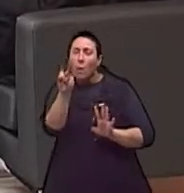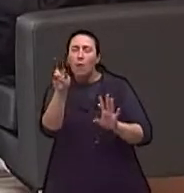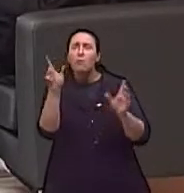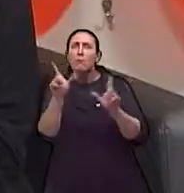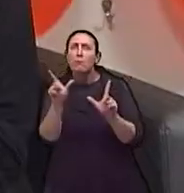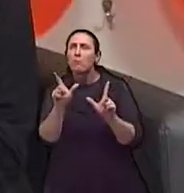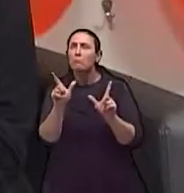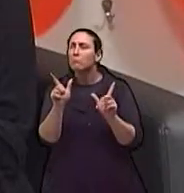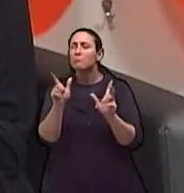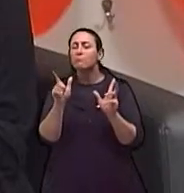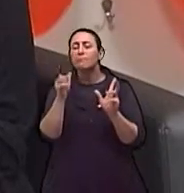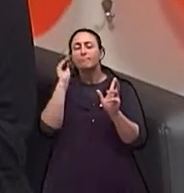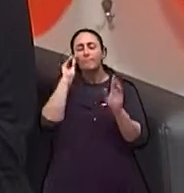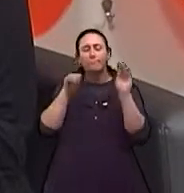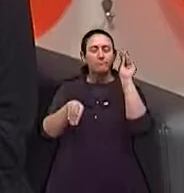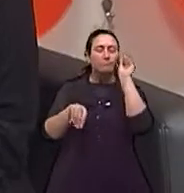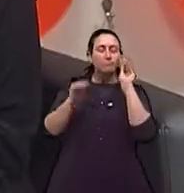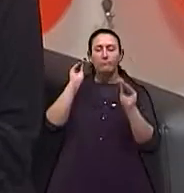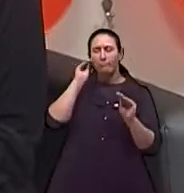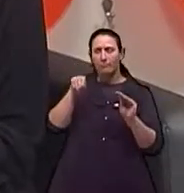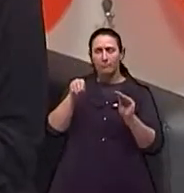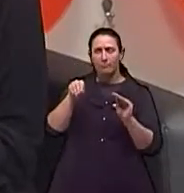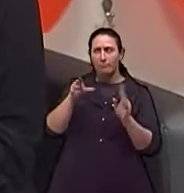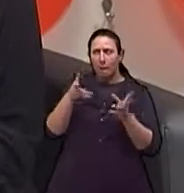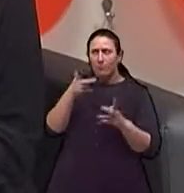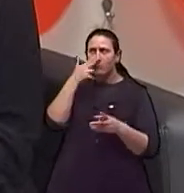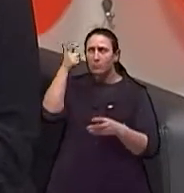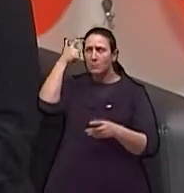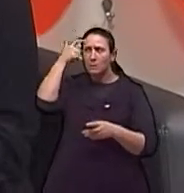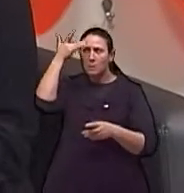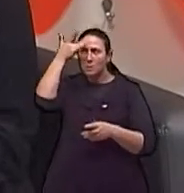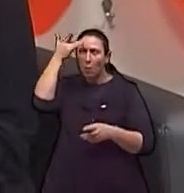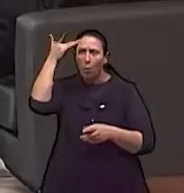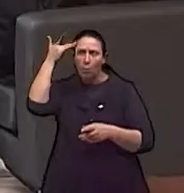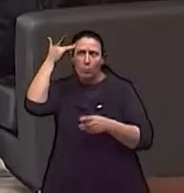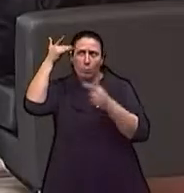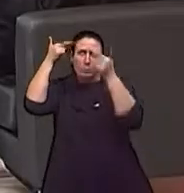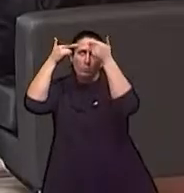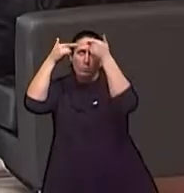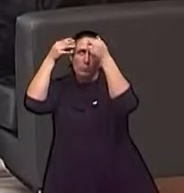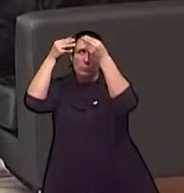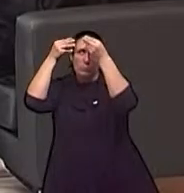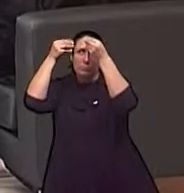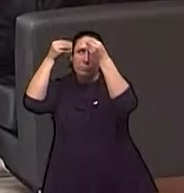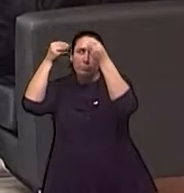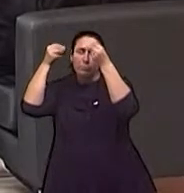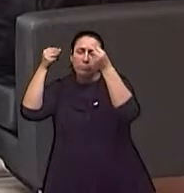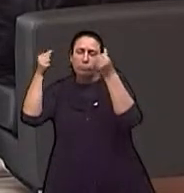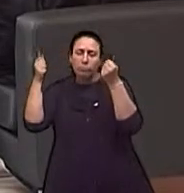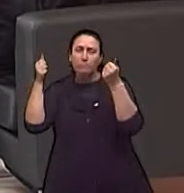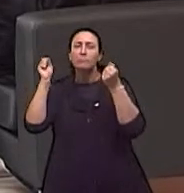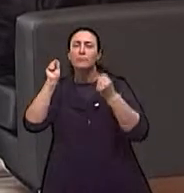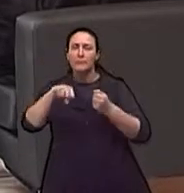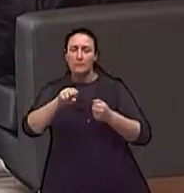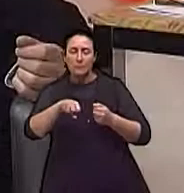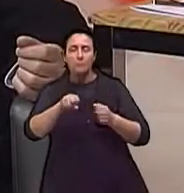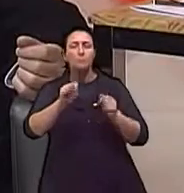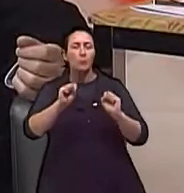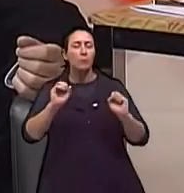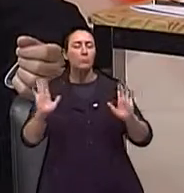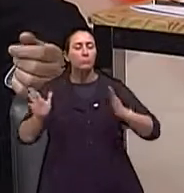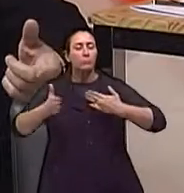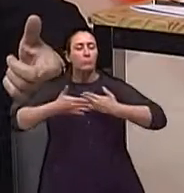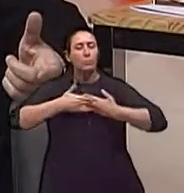dizer a saúde mental desse idoso está tremendamente prejudicada quando ele começa a se fechar né com certeza a solidão